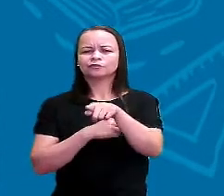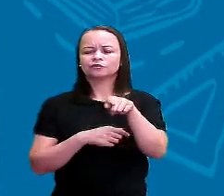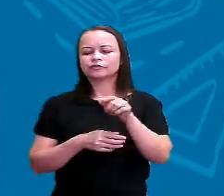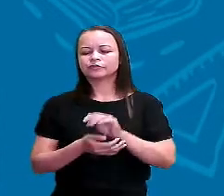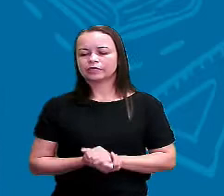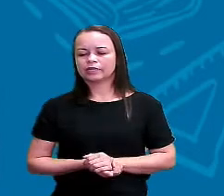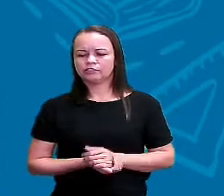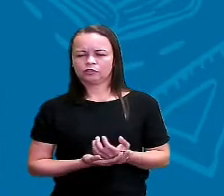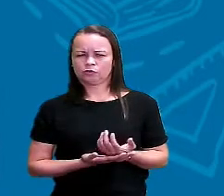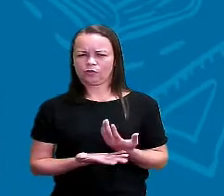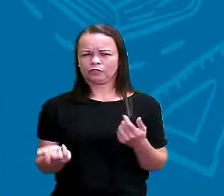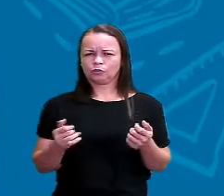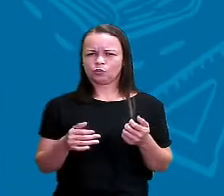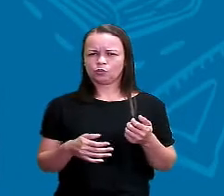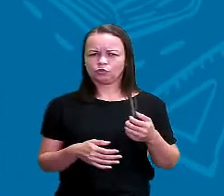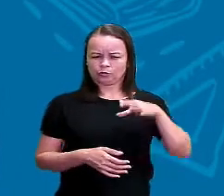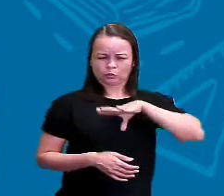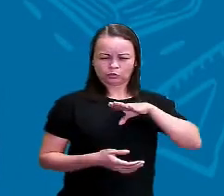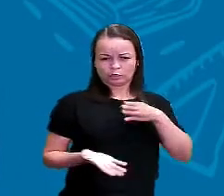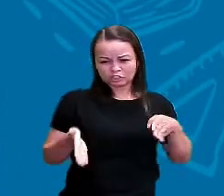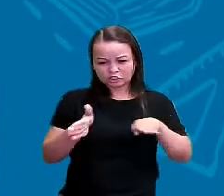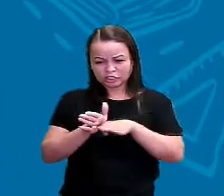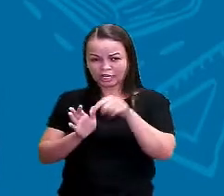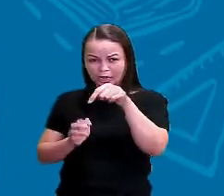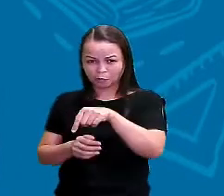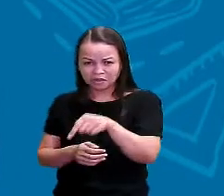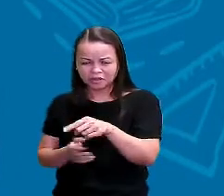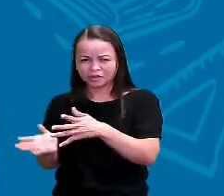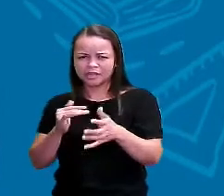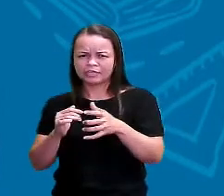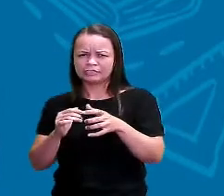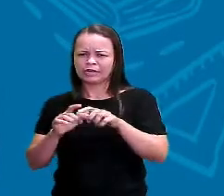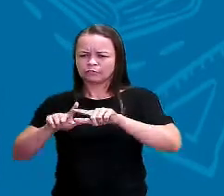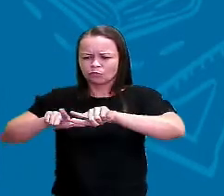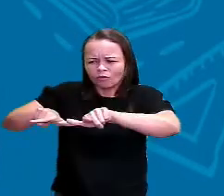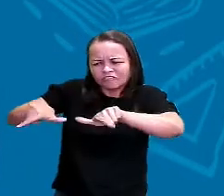eles mesmo que descobriram essa terra? Será que essa terra estava vazia, não tinha ninguém?